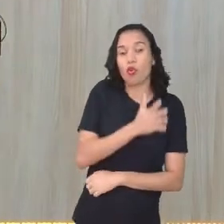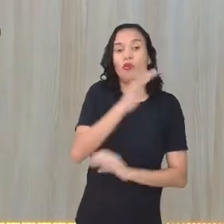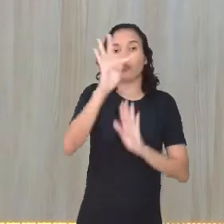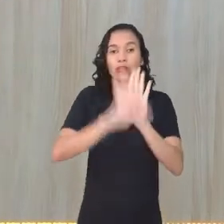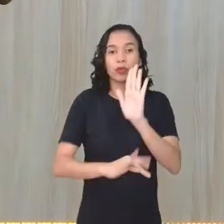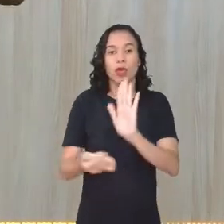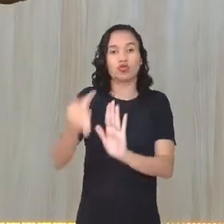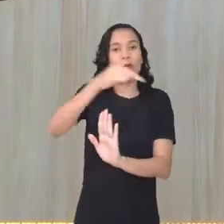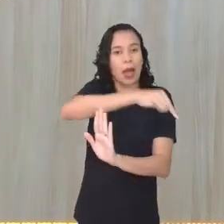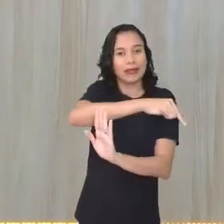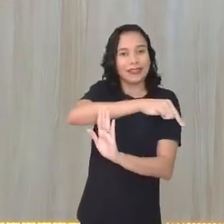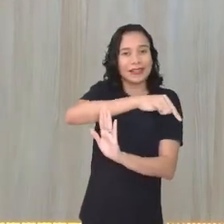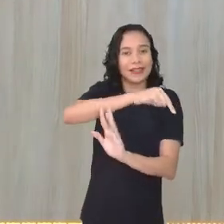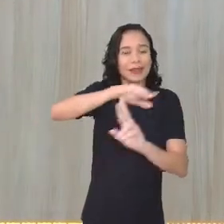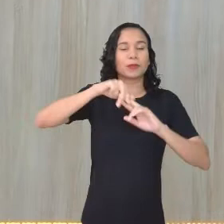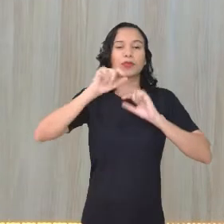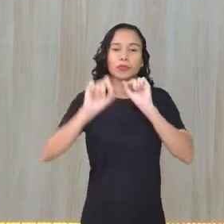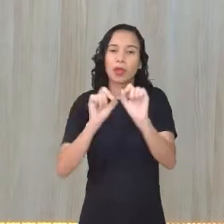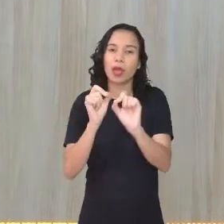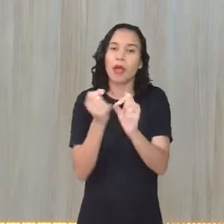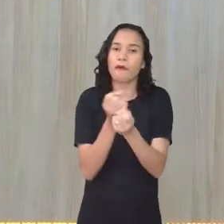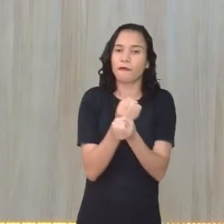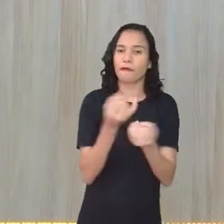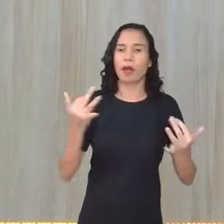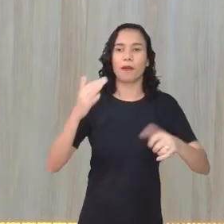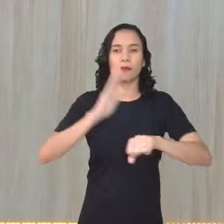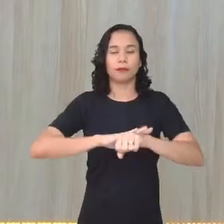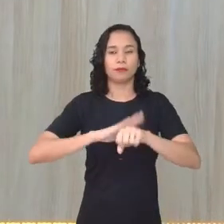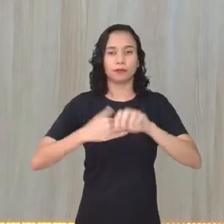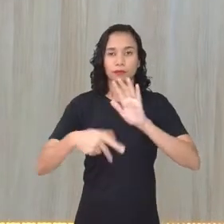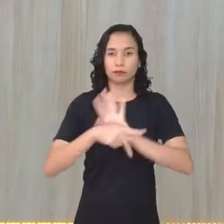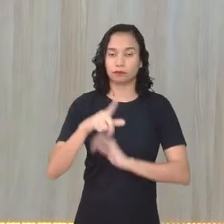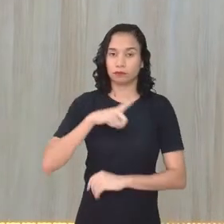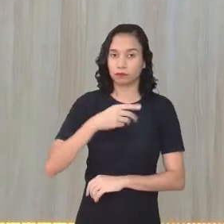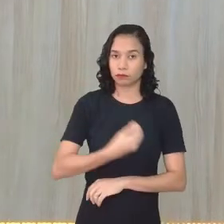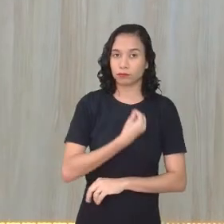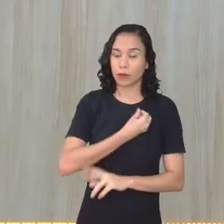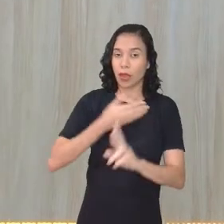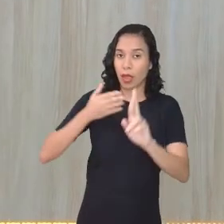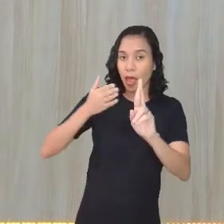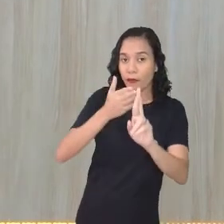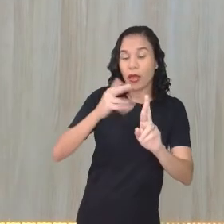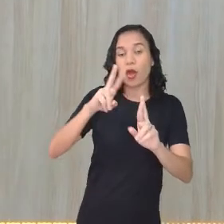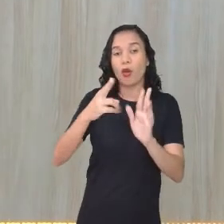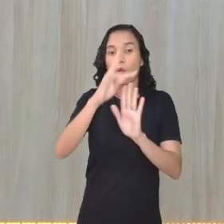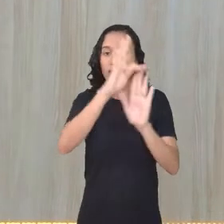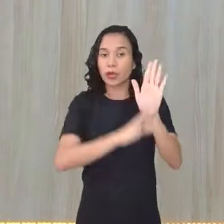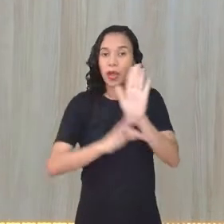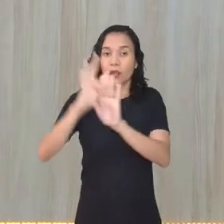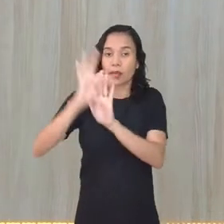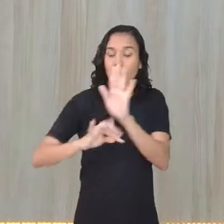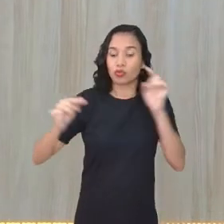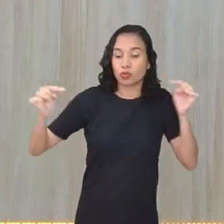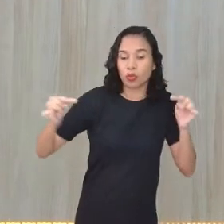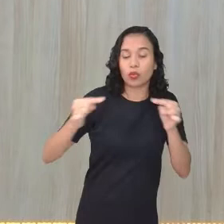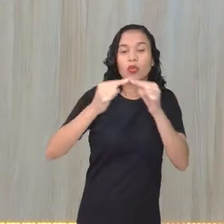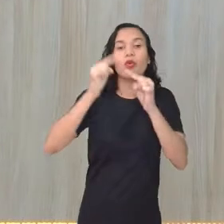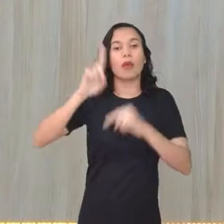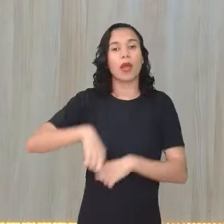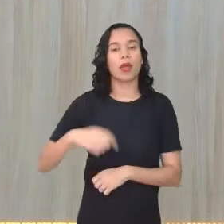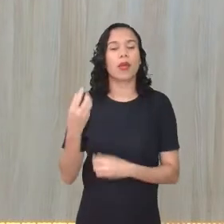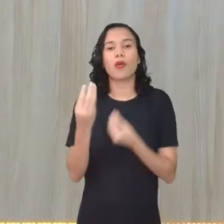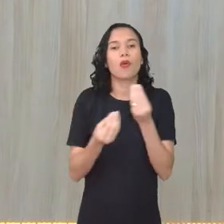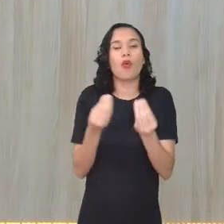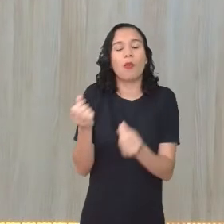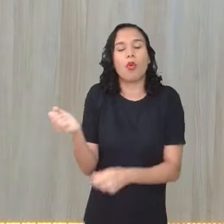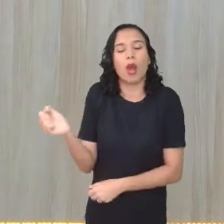texto citado. Então, em muitos momentos, fazer referência ou fazer intertextualidade será atualizar